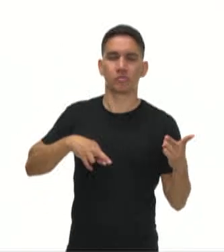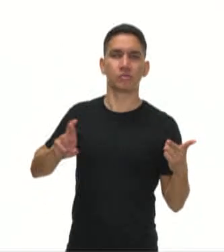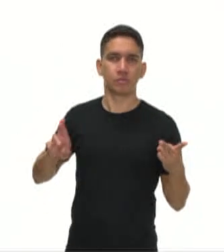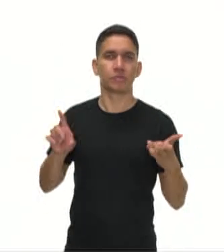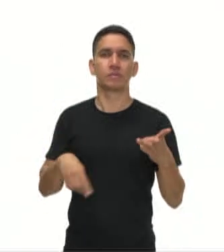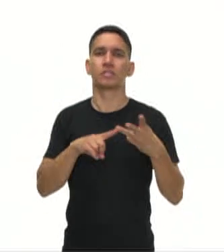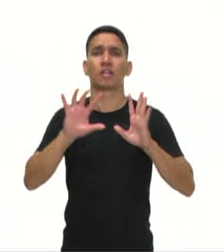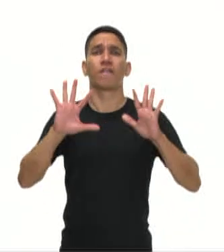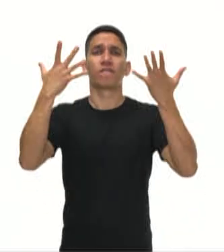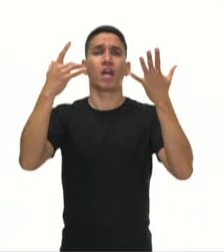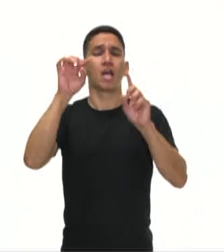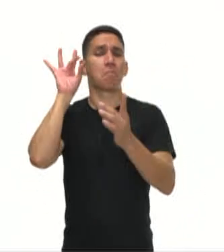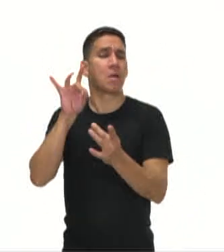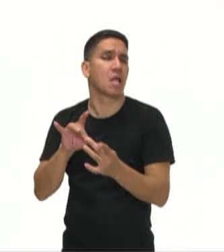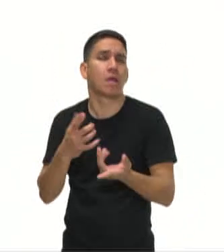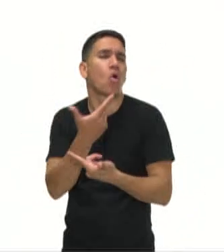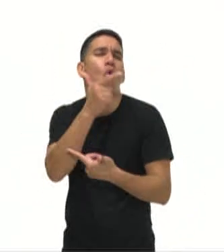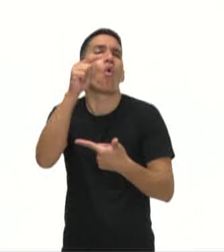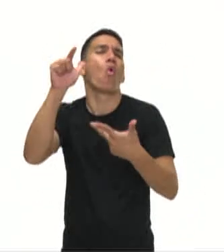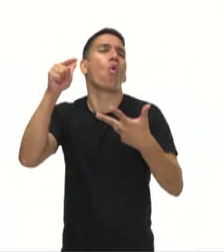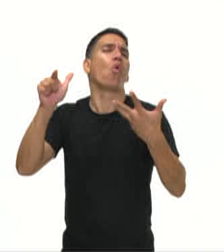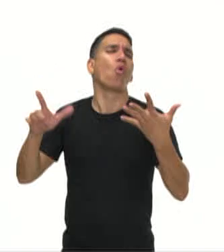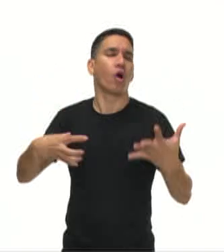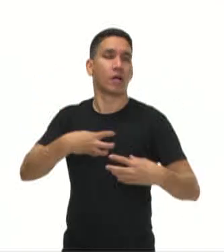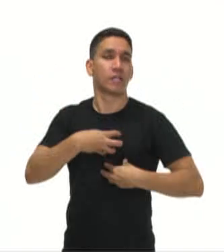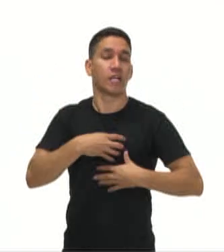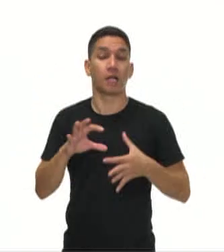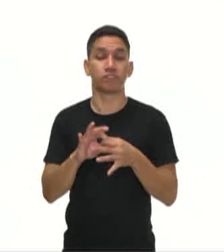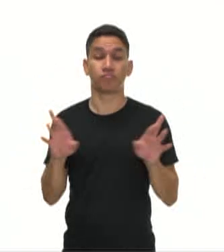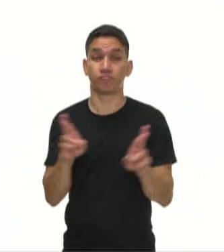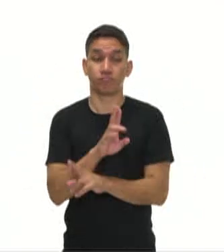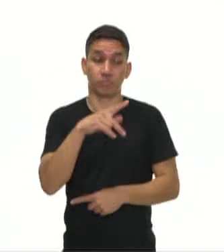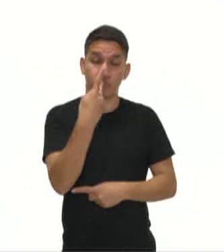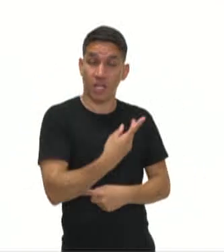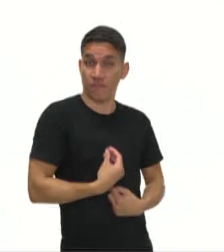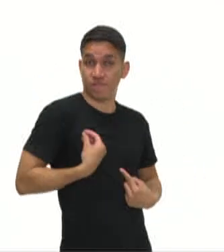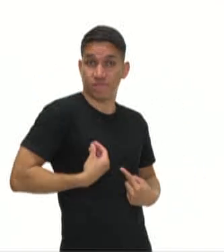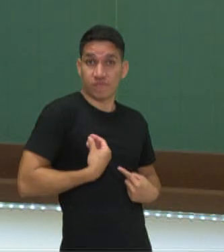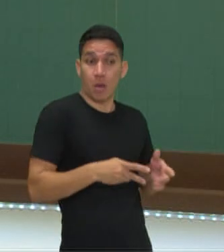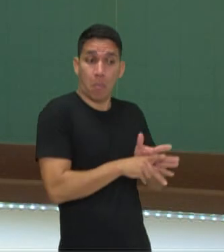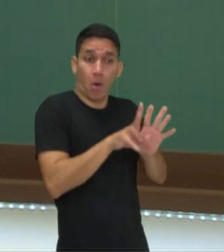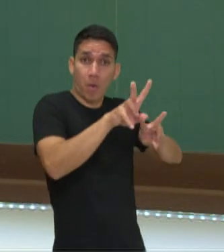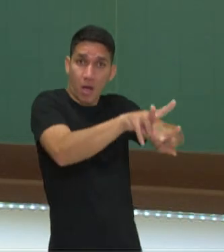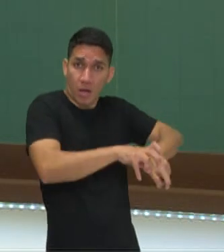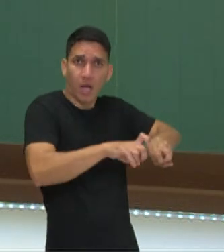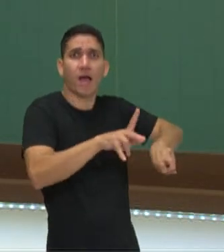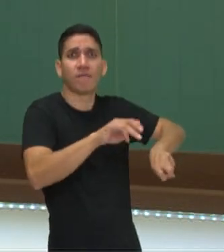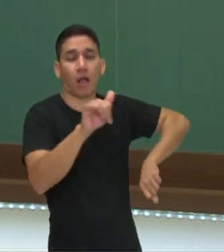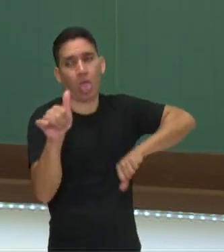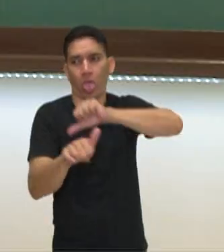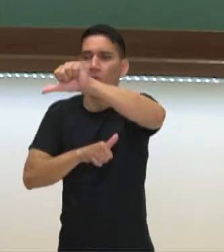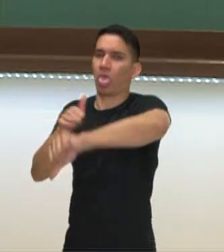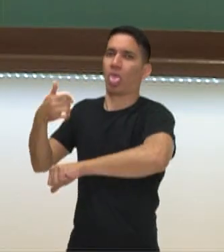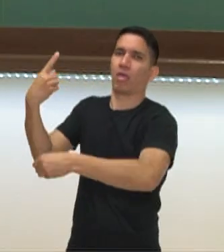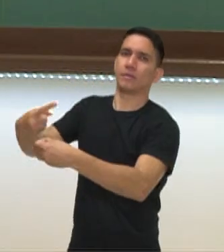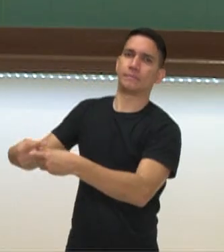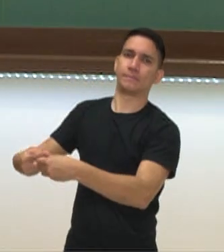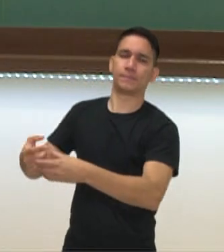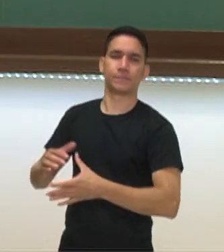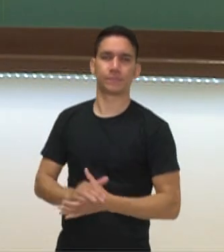religiosidade, festas típicas e outras expressões de uma vida ligada ao campo que vão se reconstruir na vida urbana.